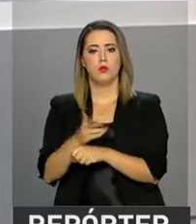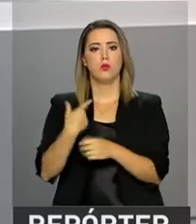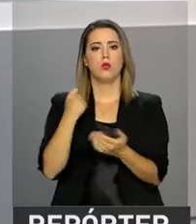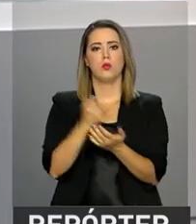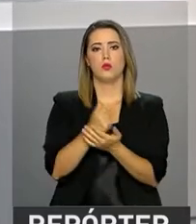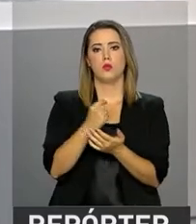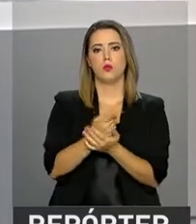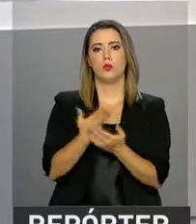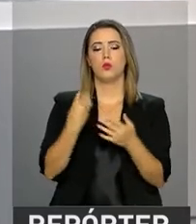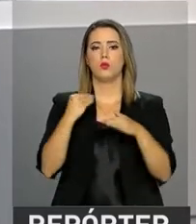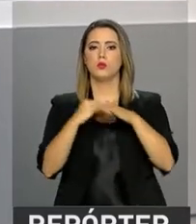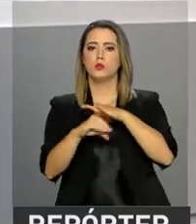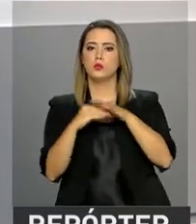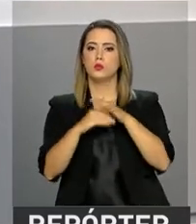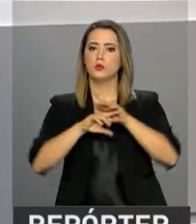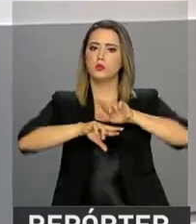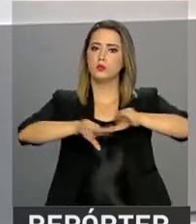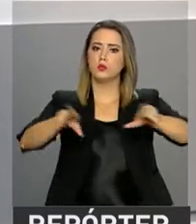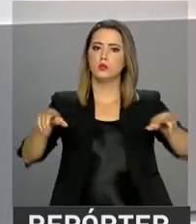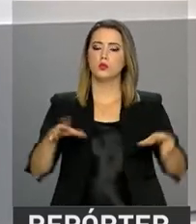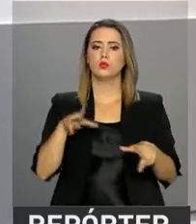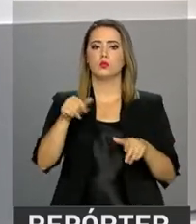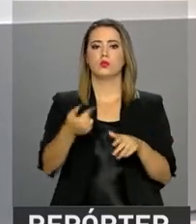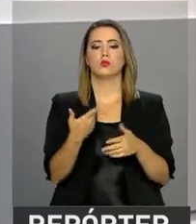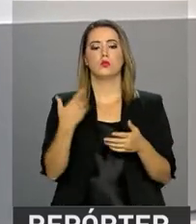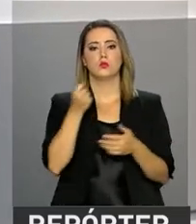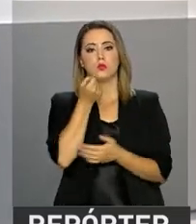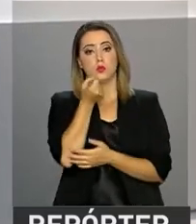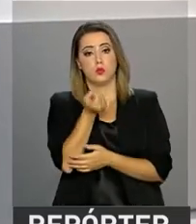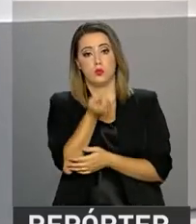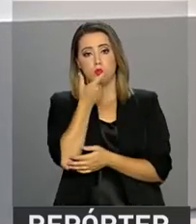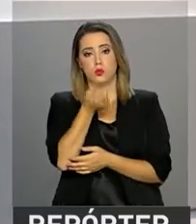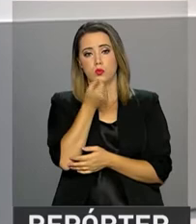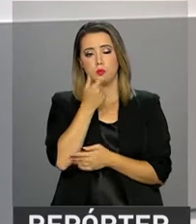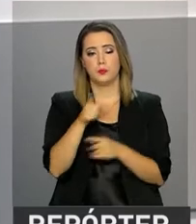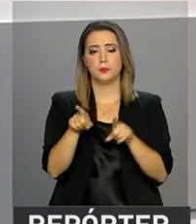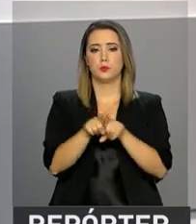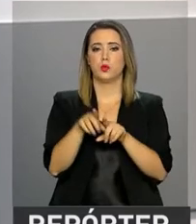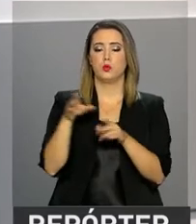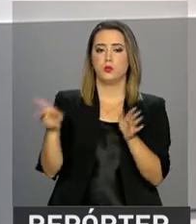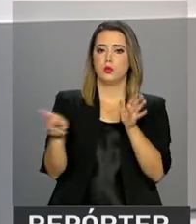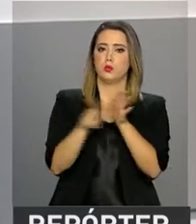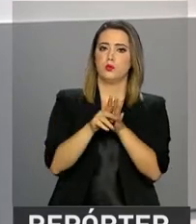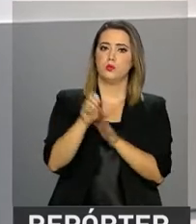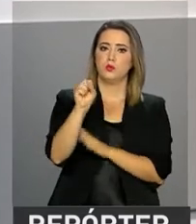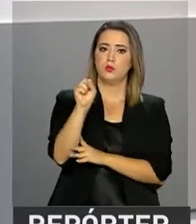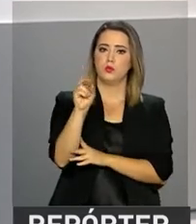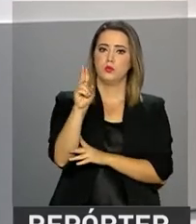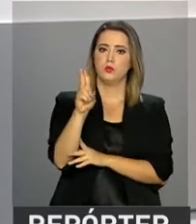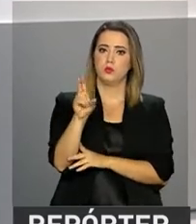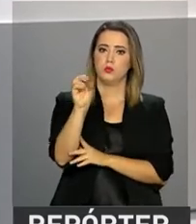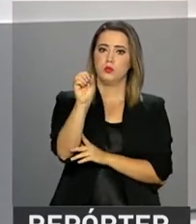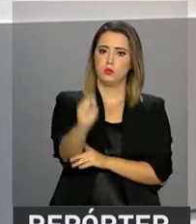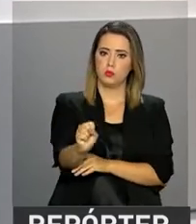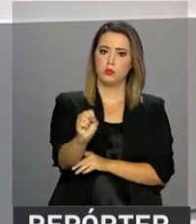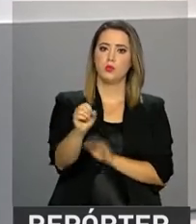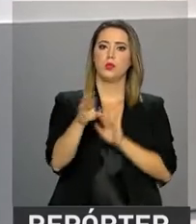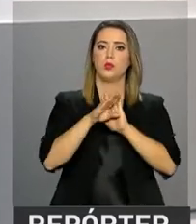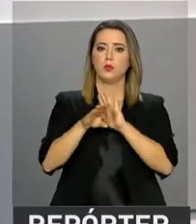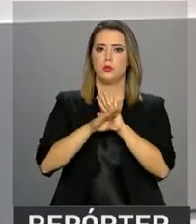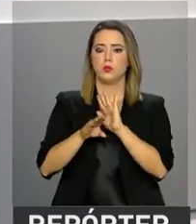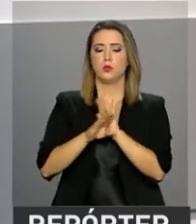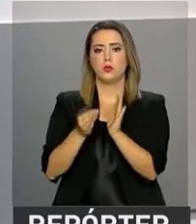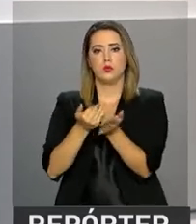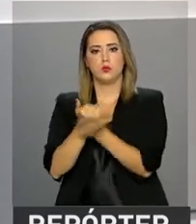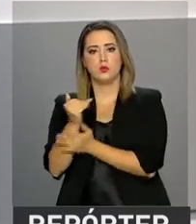compra armazenamento e distribuição de todos os medicamentos fornecidos no sistema único de saúde o sus o projeto piloto